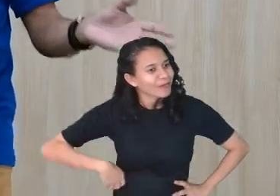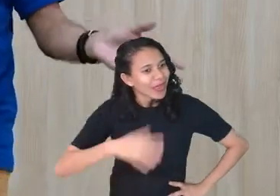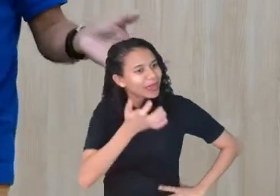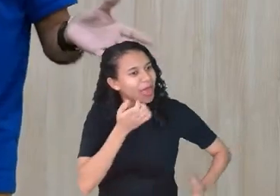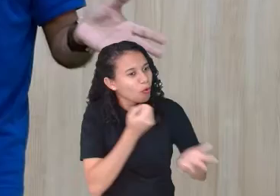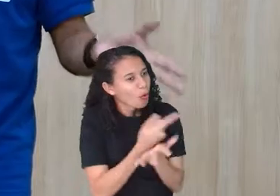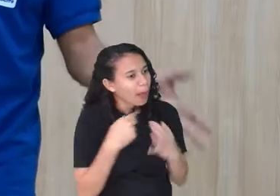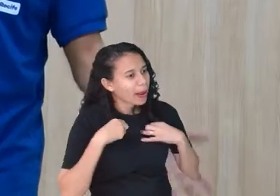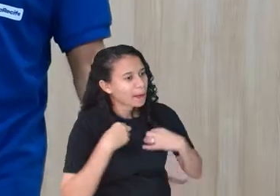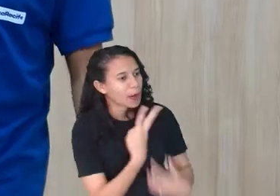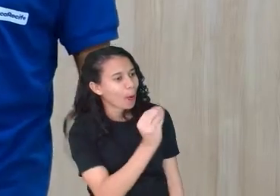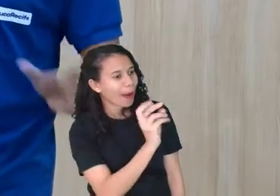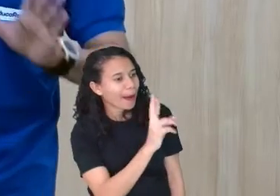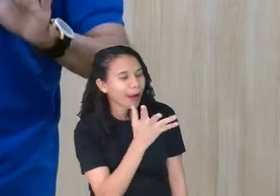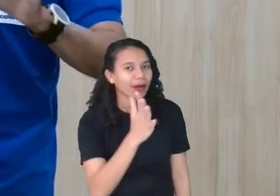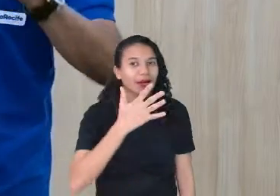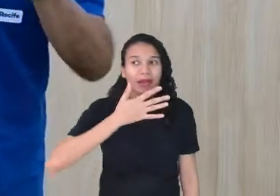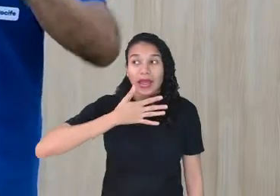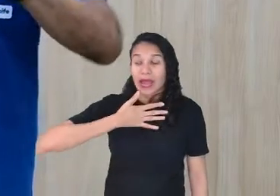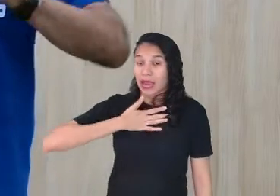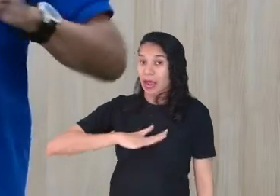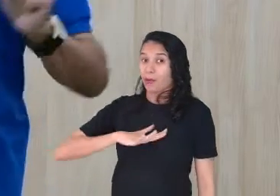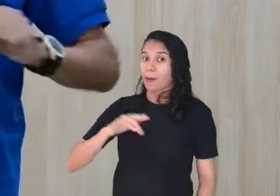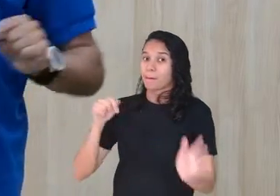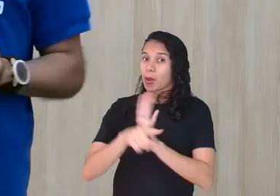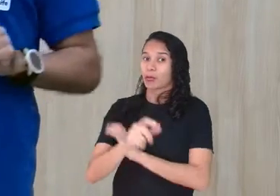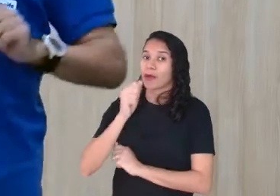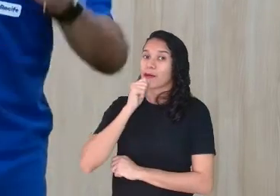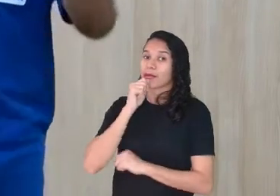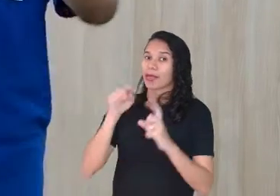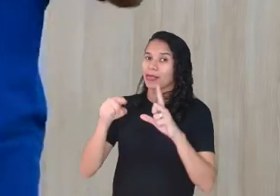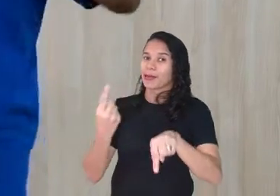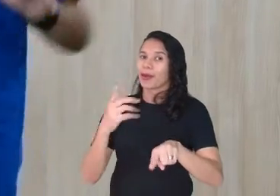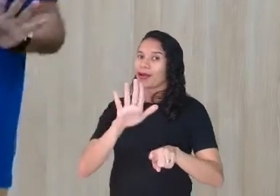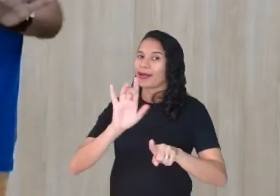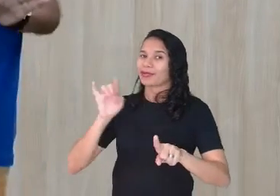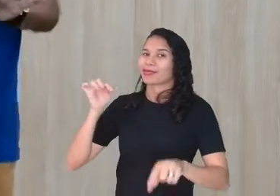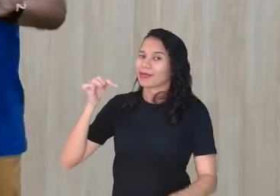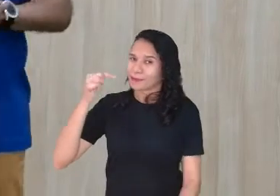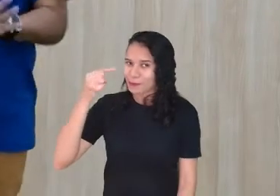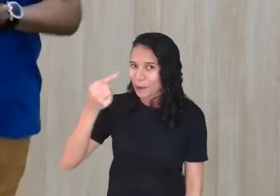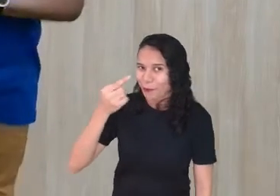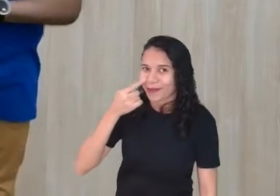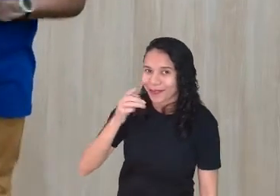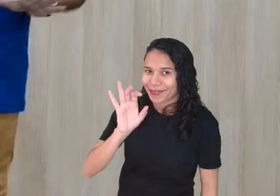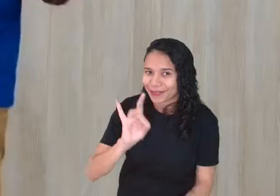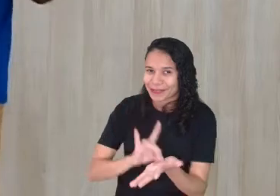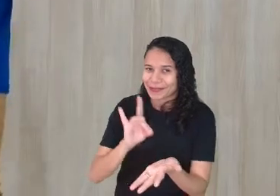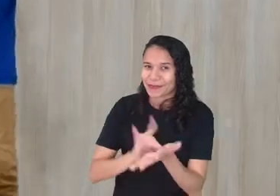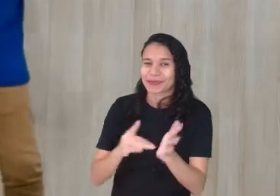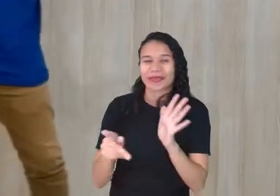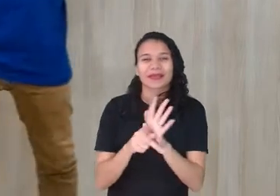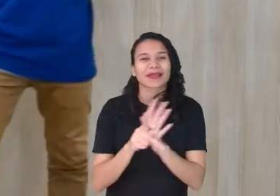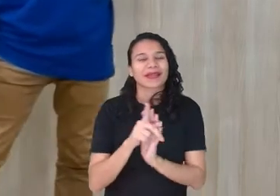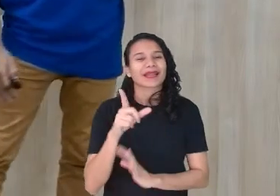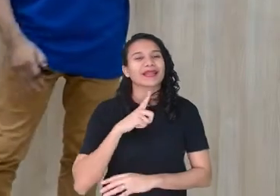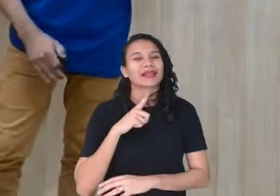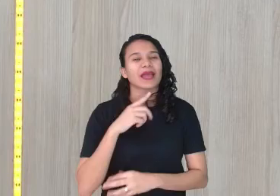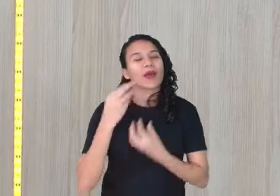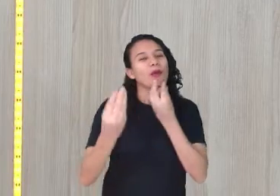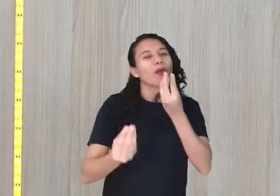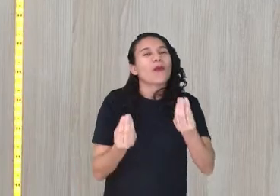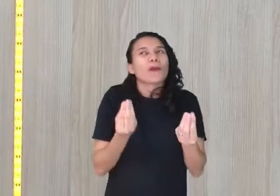R$40. Calma que a pergunta não é essa agora. Isso é só depois. Exatamente. Então, a gente...